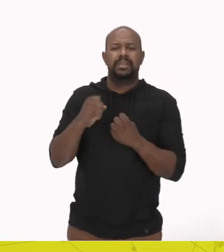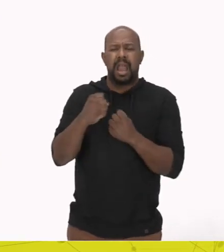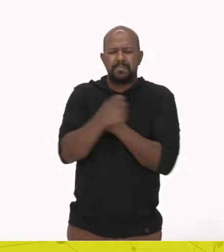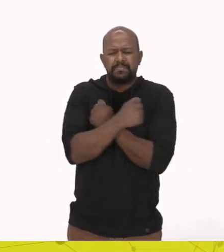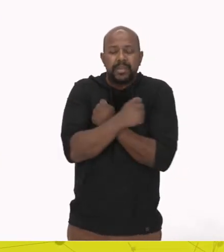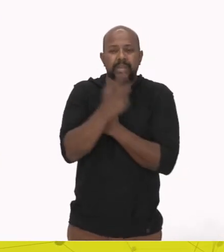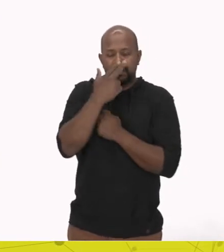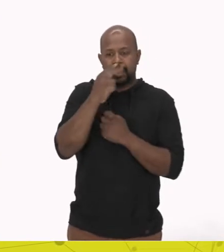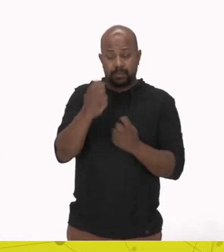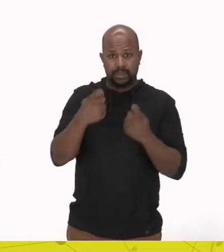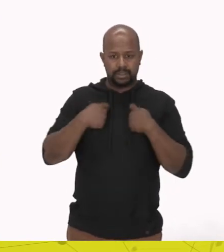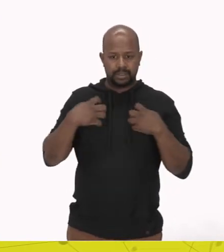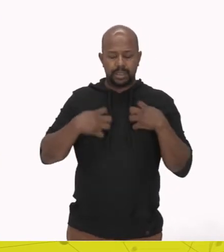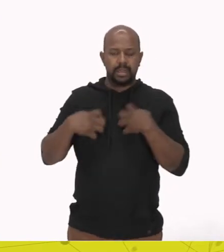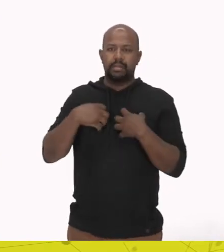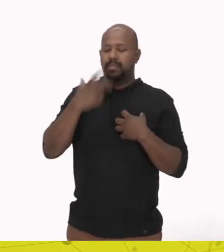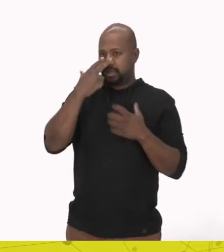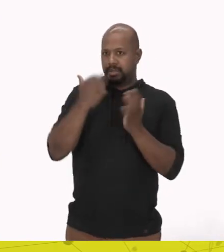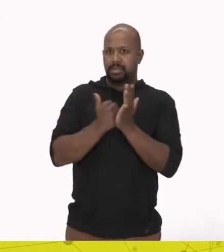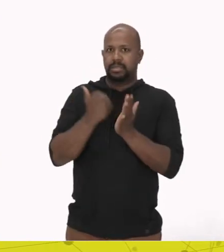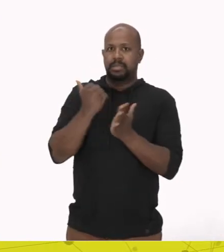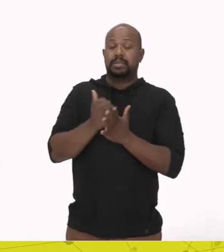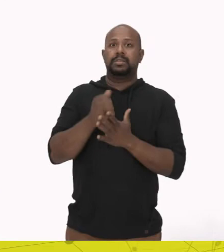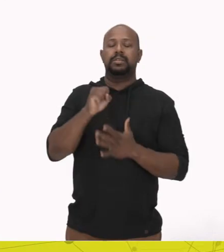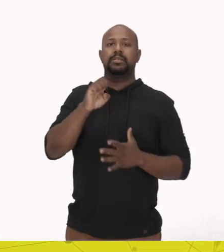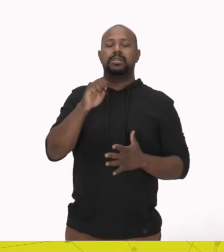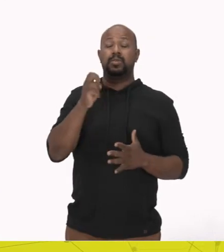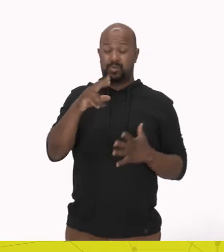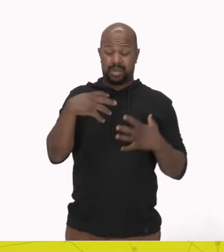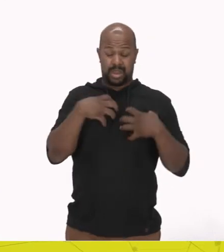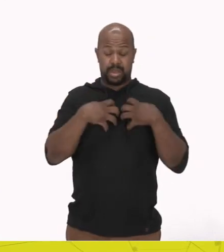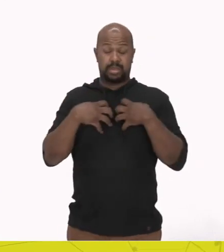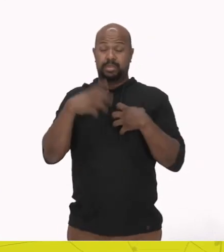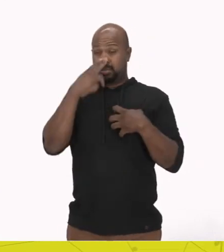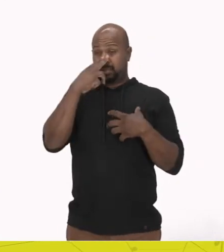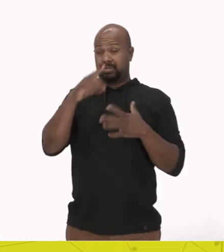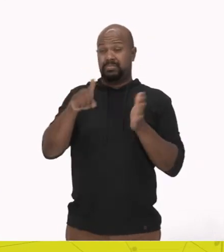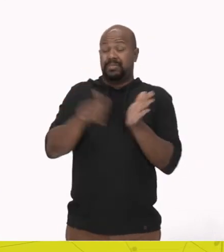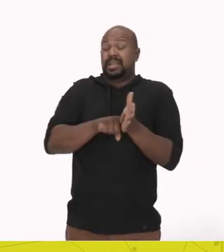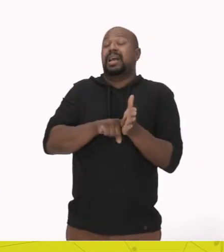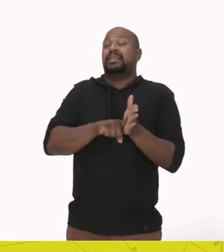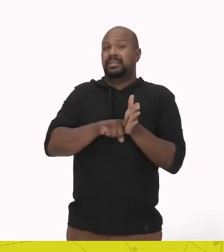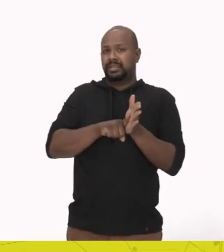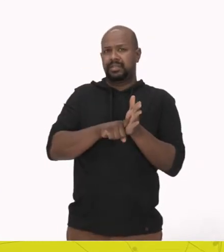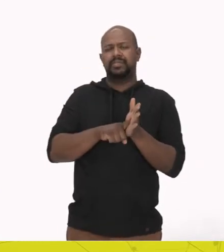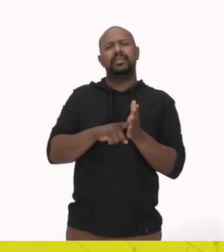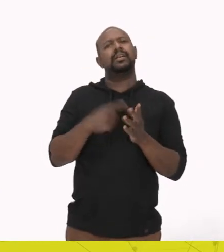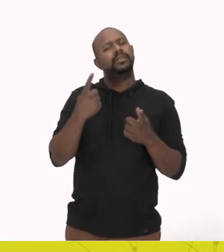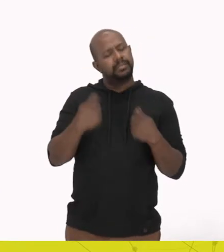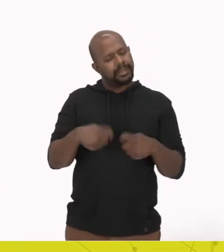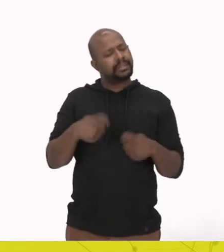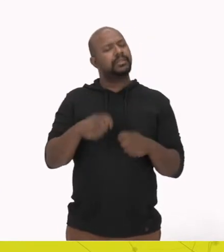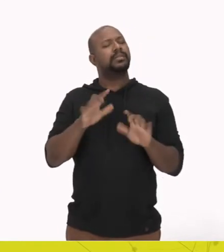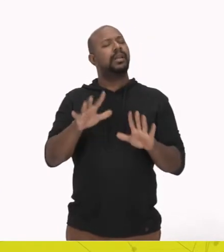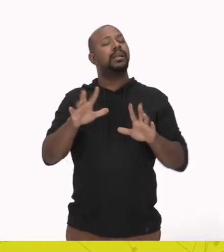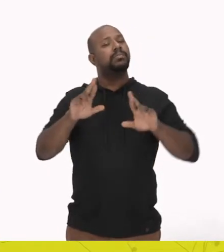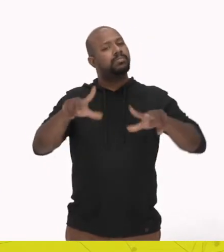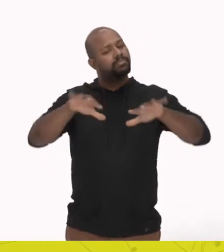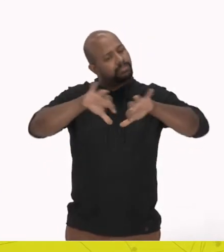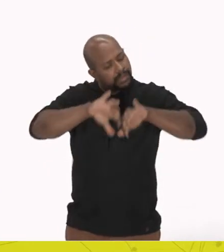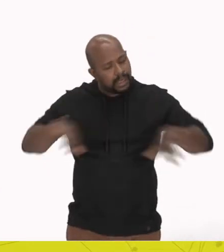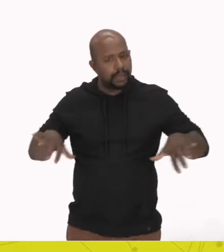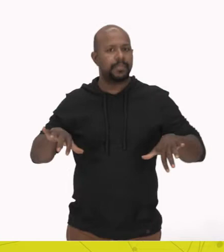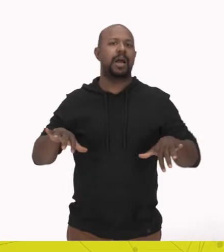abraço, da pressão, porque pode gerar nela uma sobrecarga sensorial e uma sensação negativa. Então a gente é